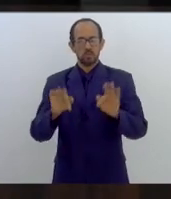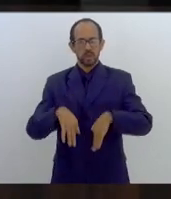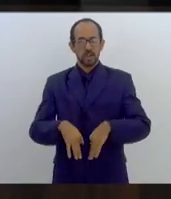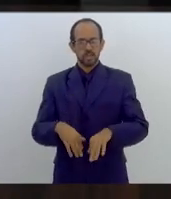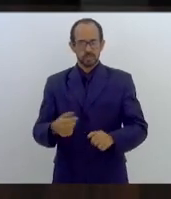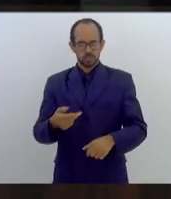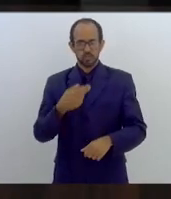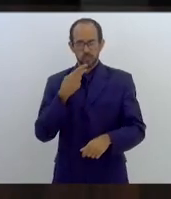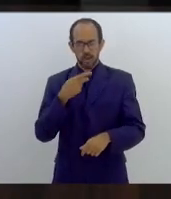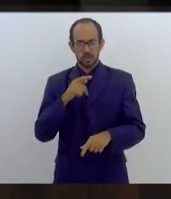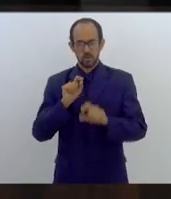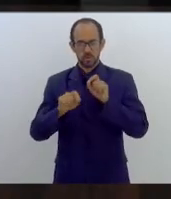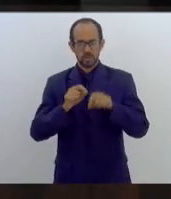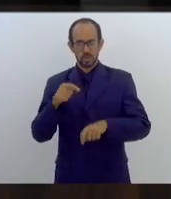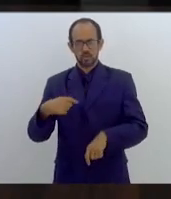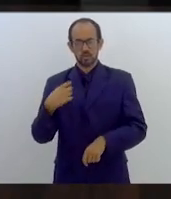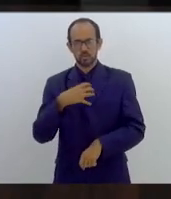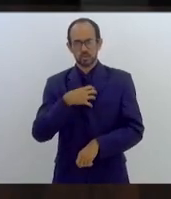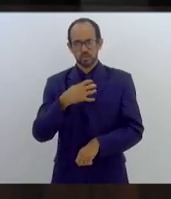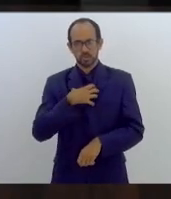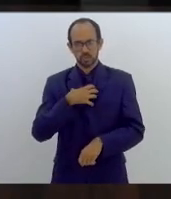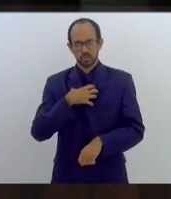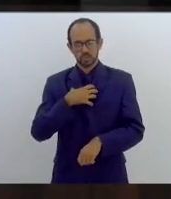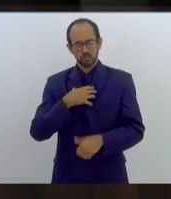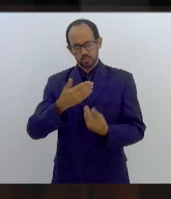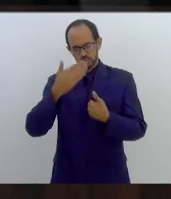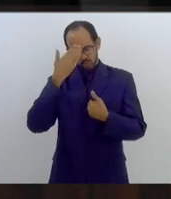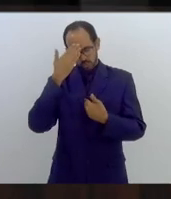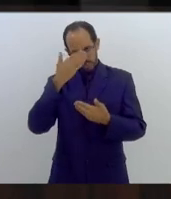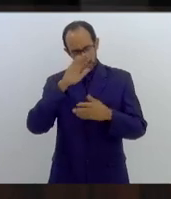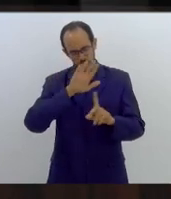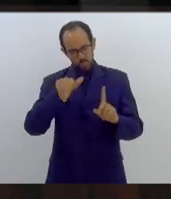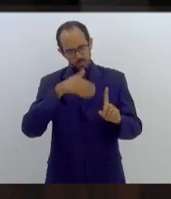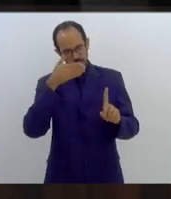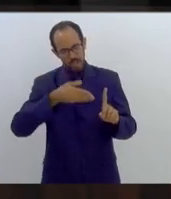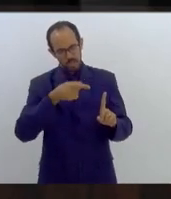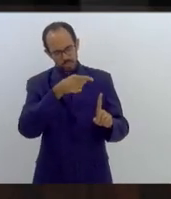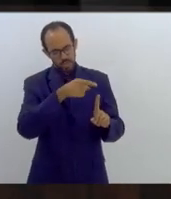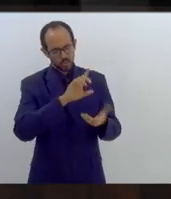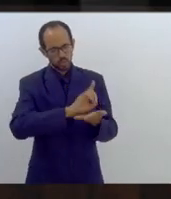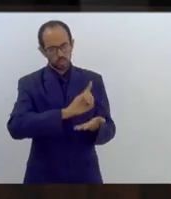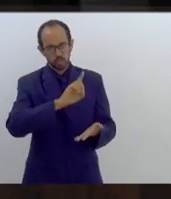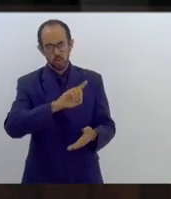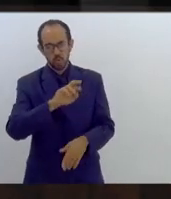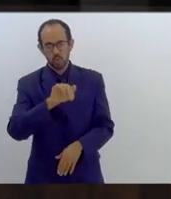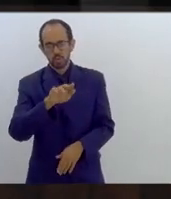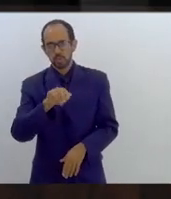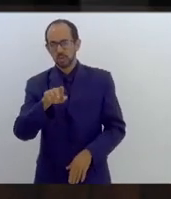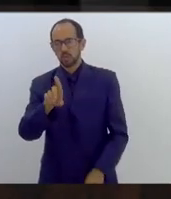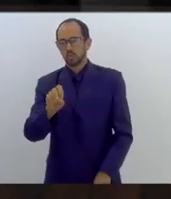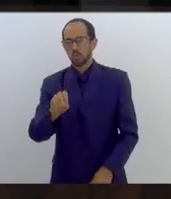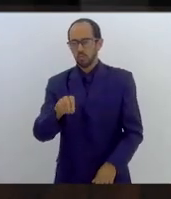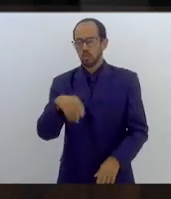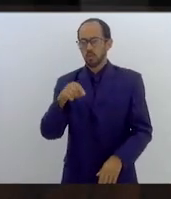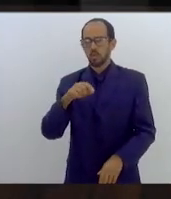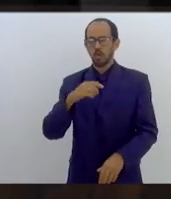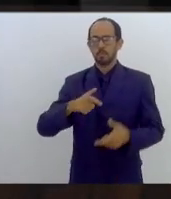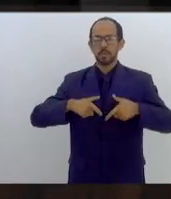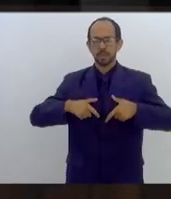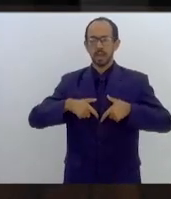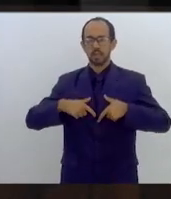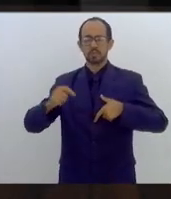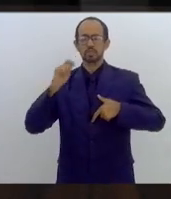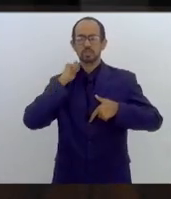reafirmando que nos sentimos gratificados em poder homenagear o Dr. Rodrigo Lopes com a medalha Tiradentes, a maior honraria concedida por